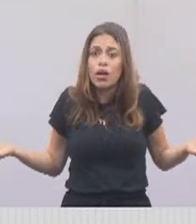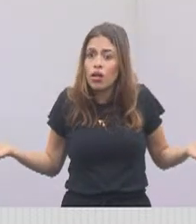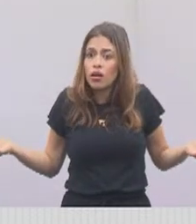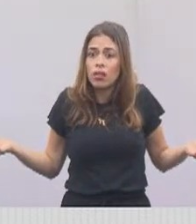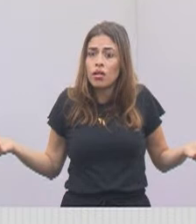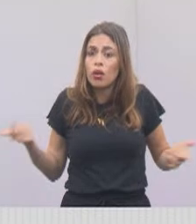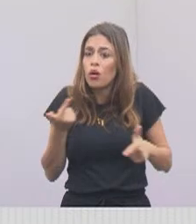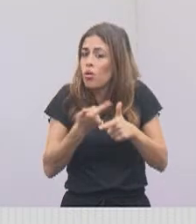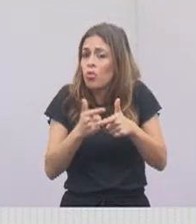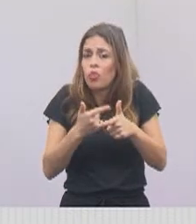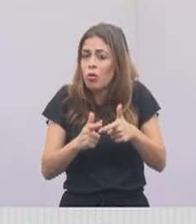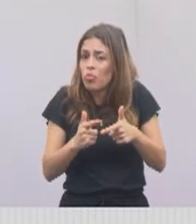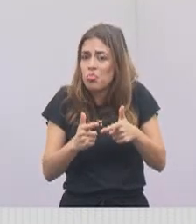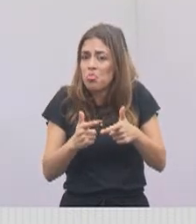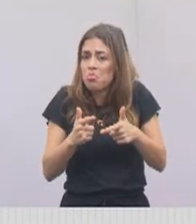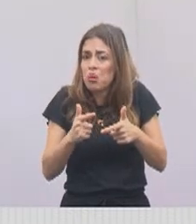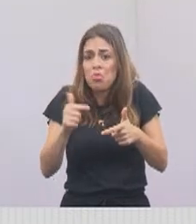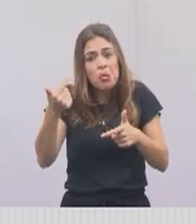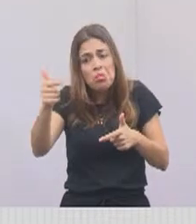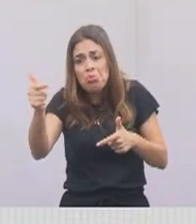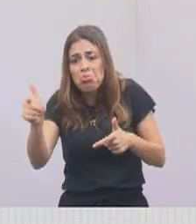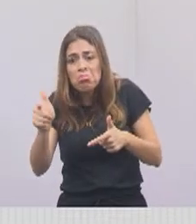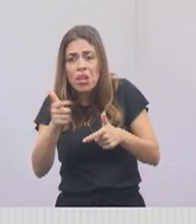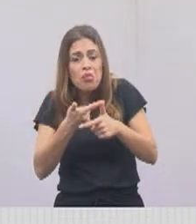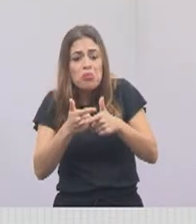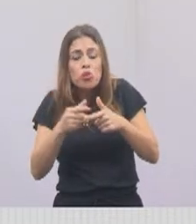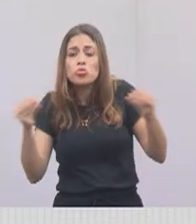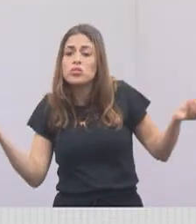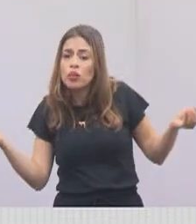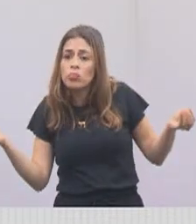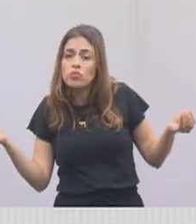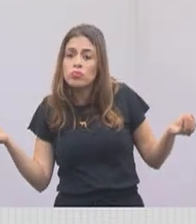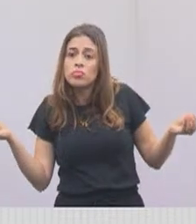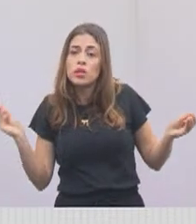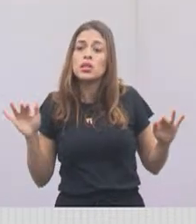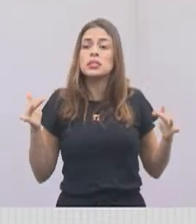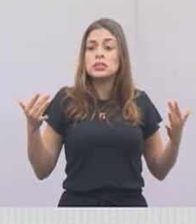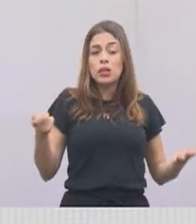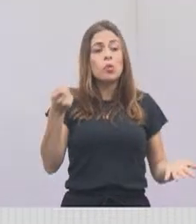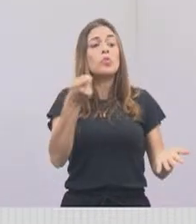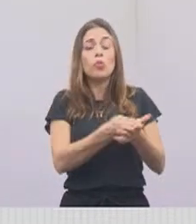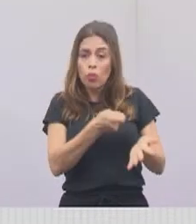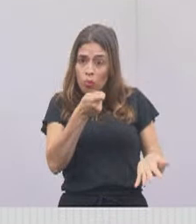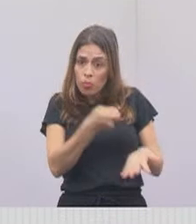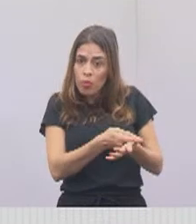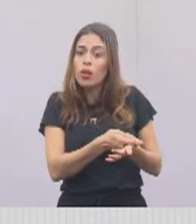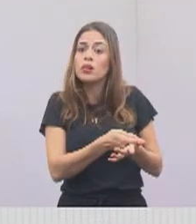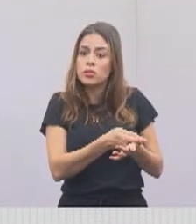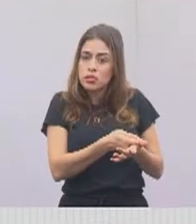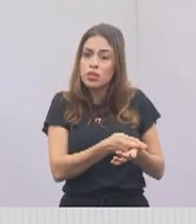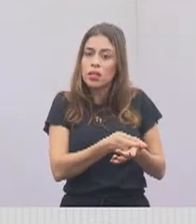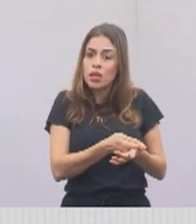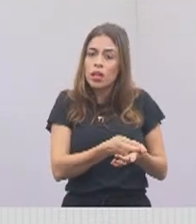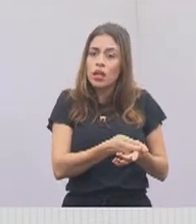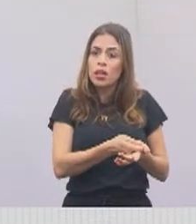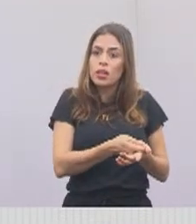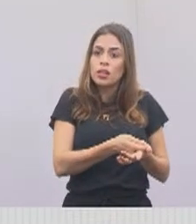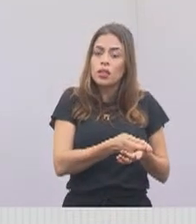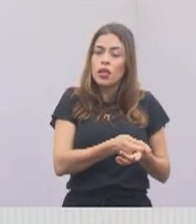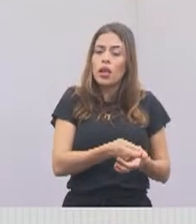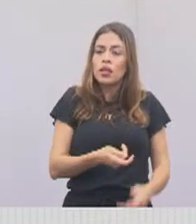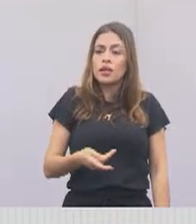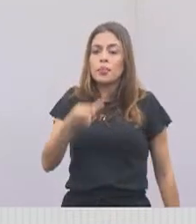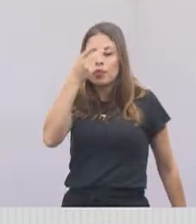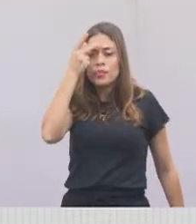não está resolvido. Então, recebi novamente uma cobrança, uma justa cobrança da moradora